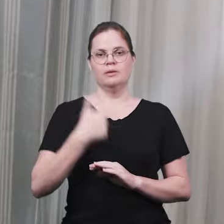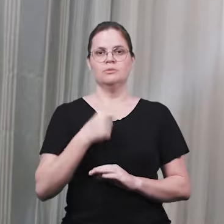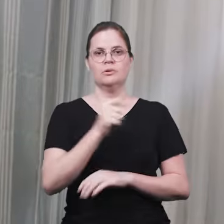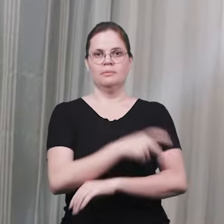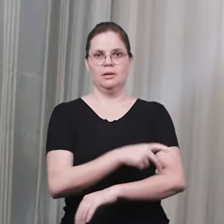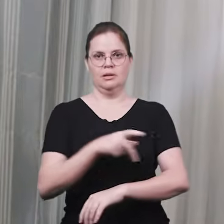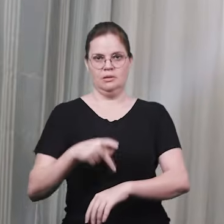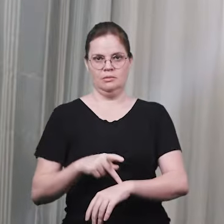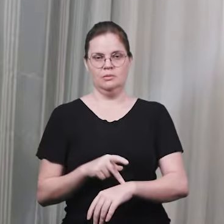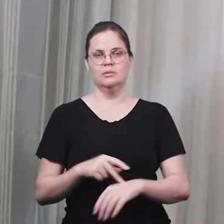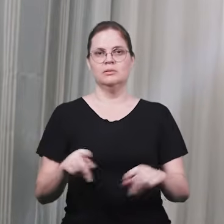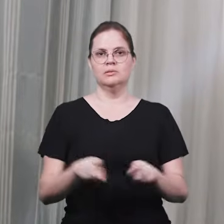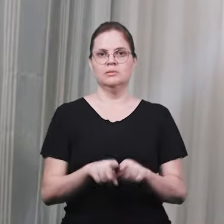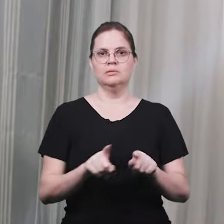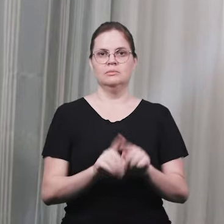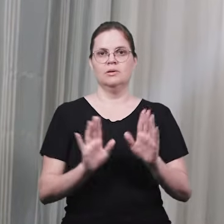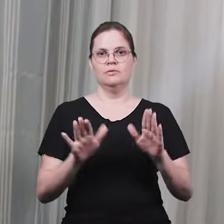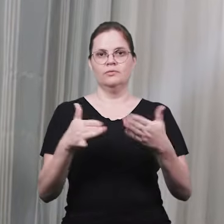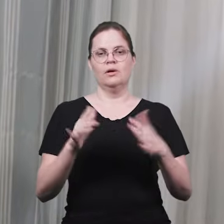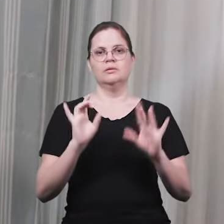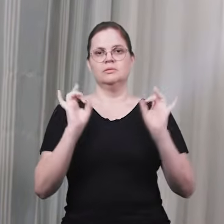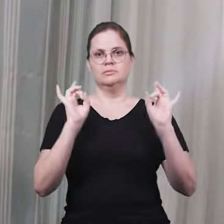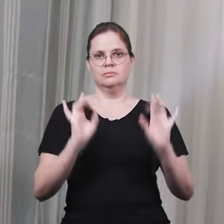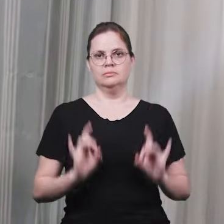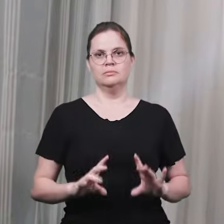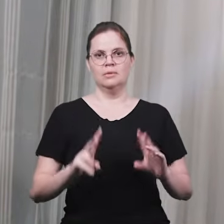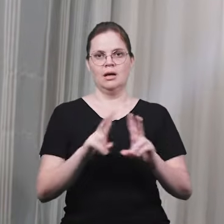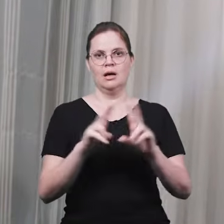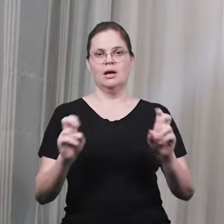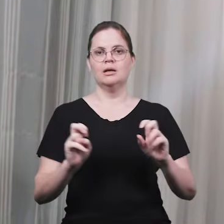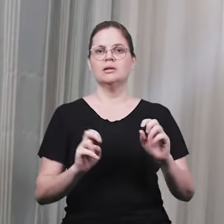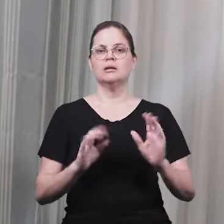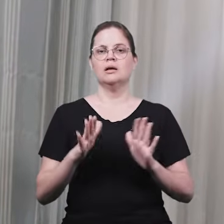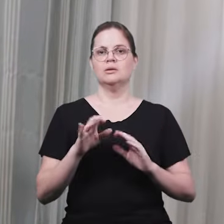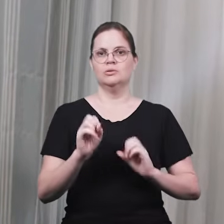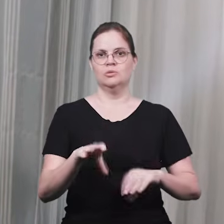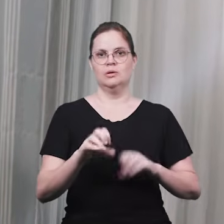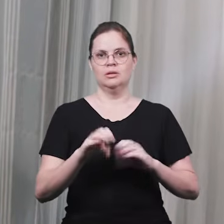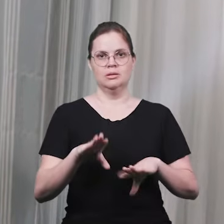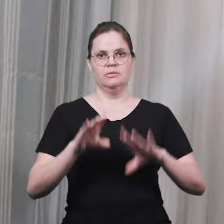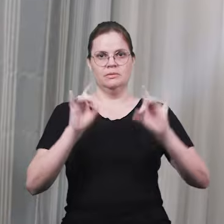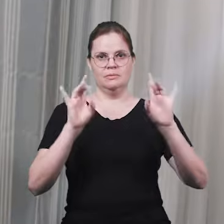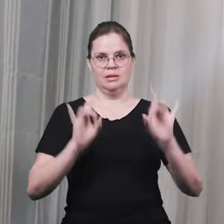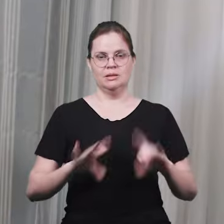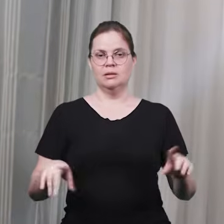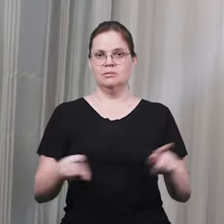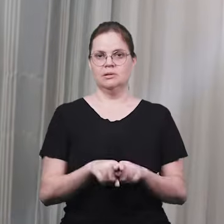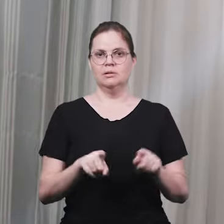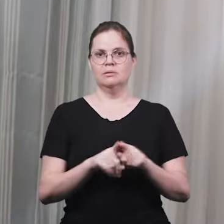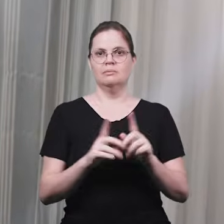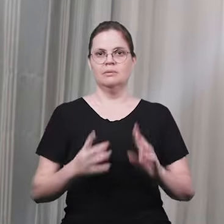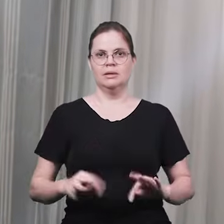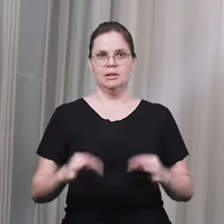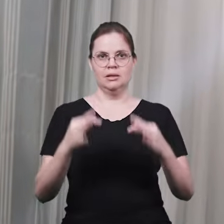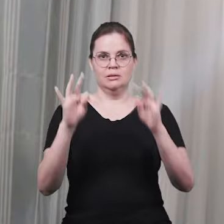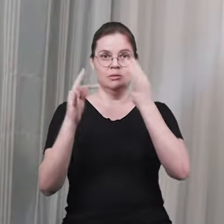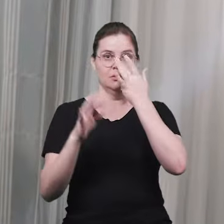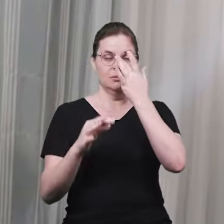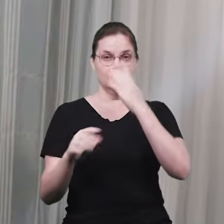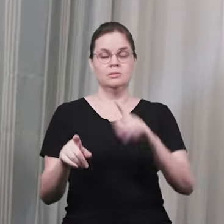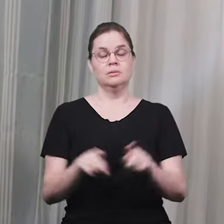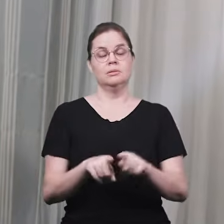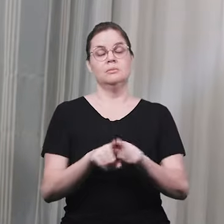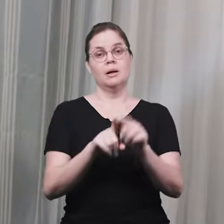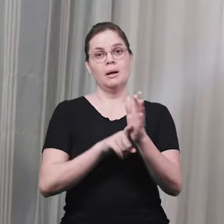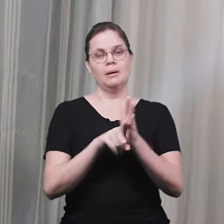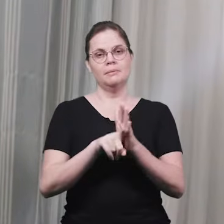pedagoga, com especialidades na área de educação especial e tecnologias, e também mestre pela Fiocruz em Biociências de Saúde, com pesquisa